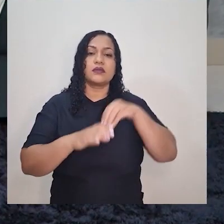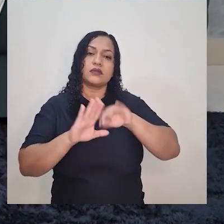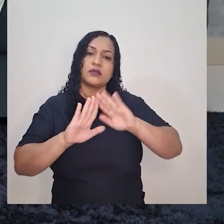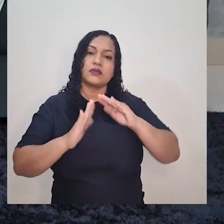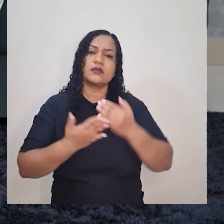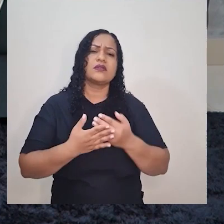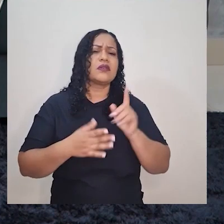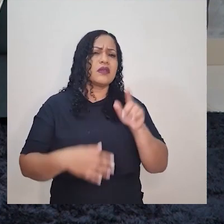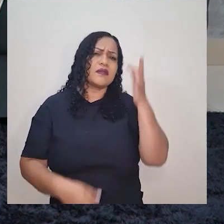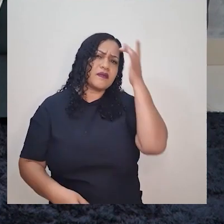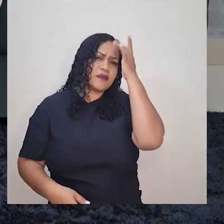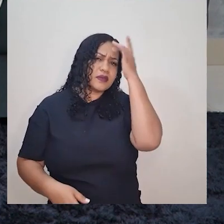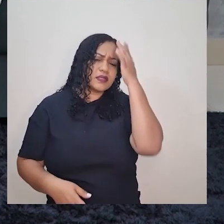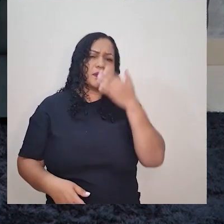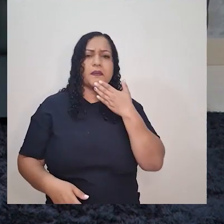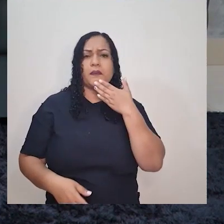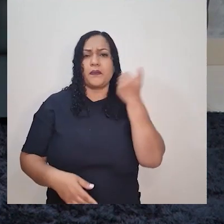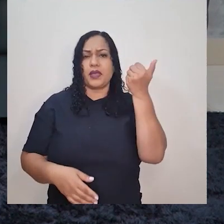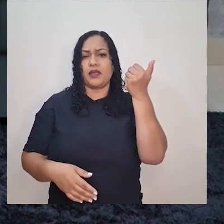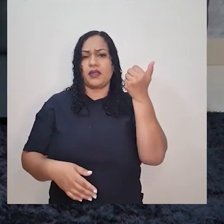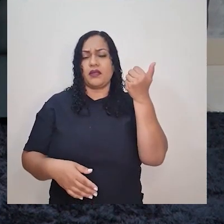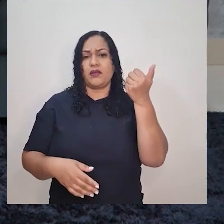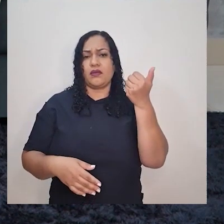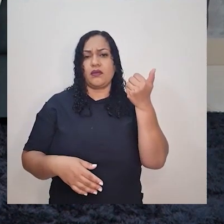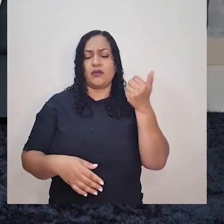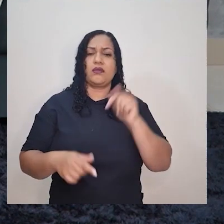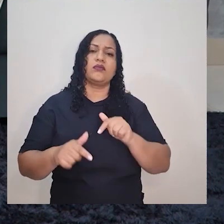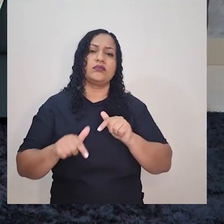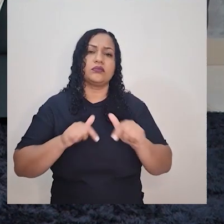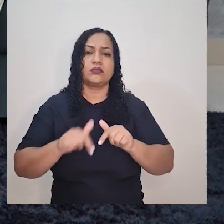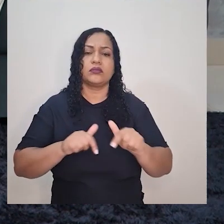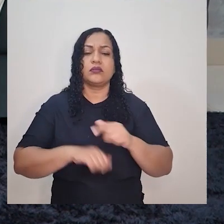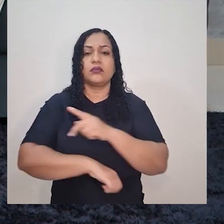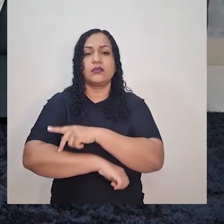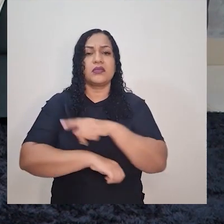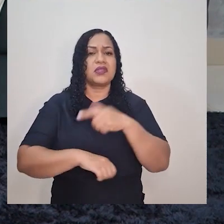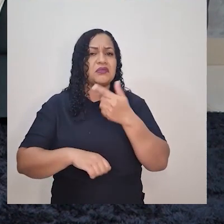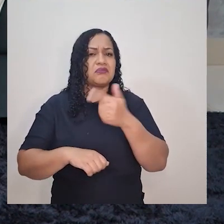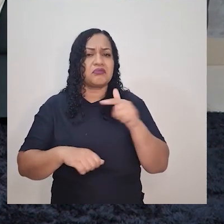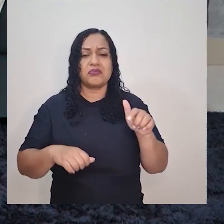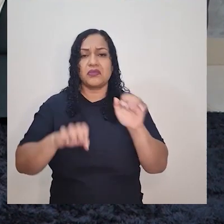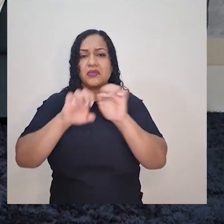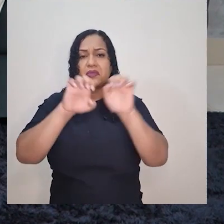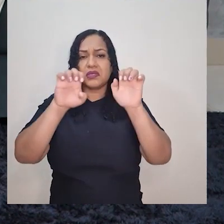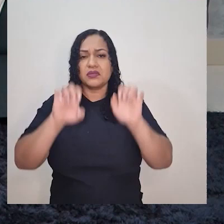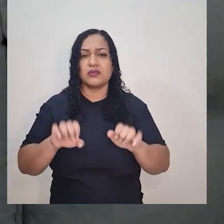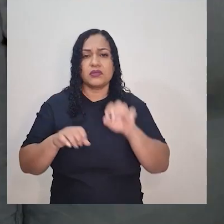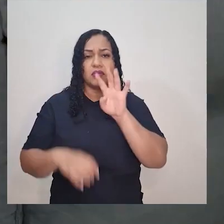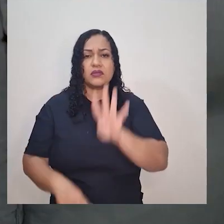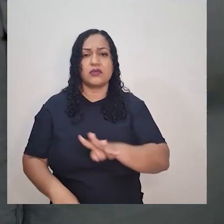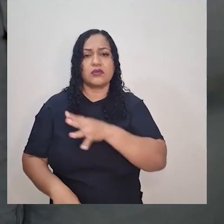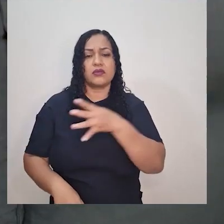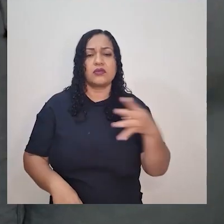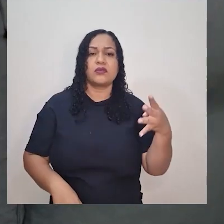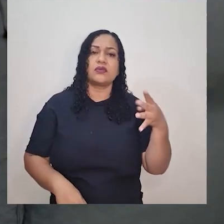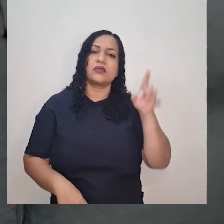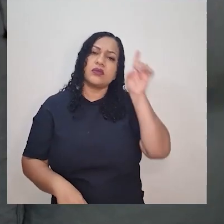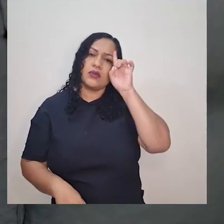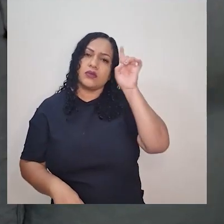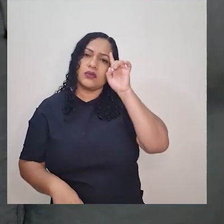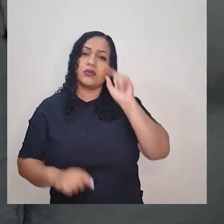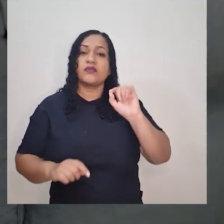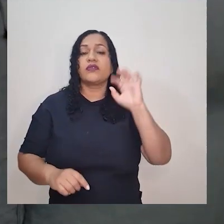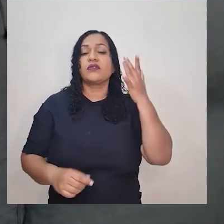todo o trabalho pedagógico, né? Quando a gente não estrutura essa rotina, eu costumo